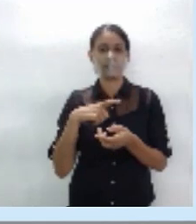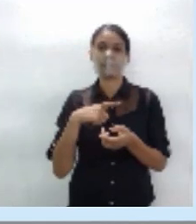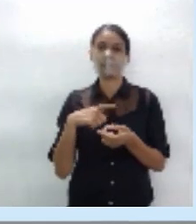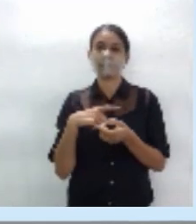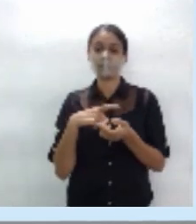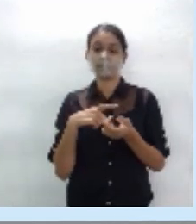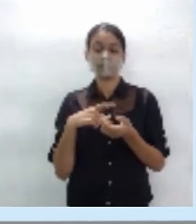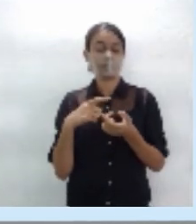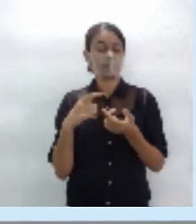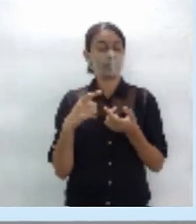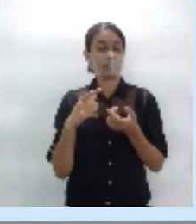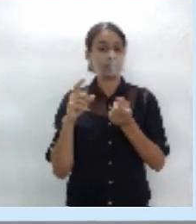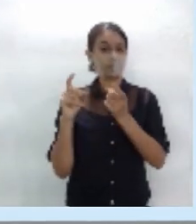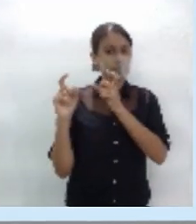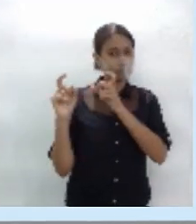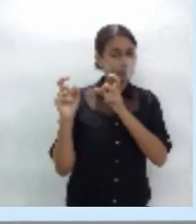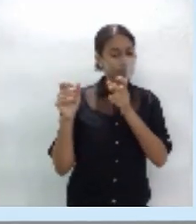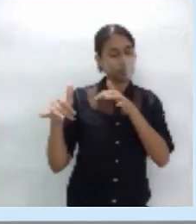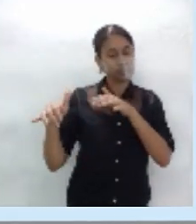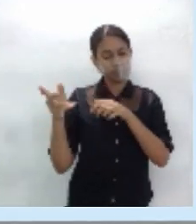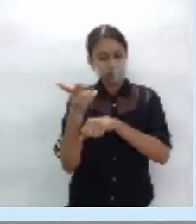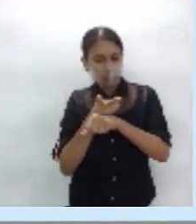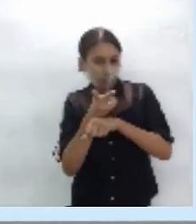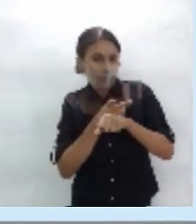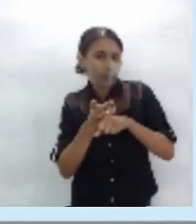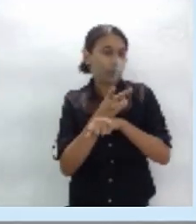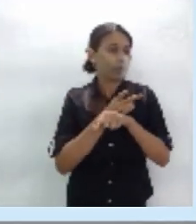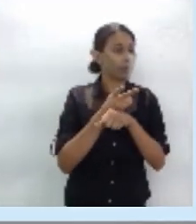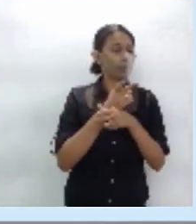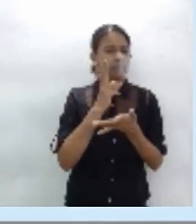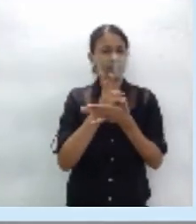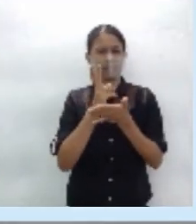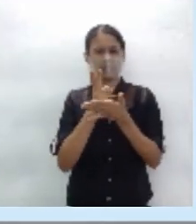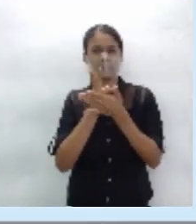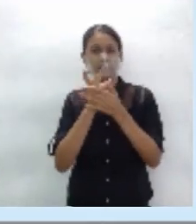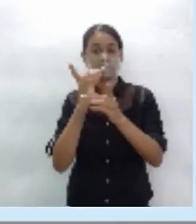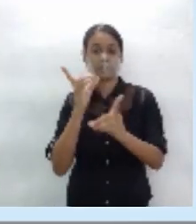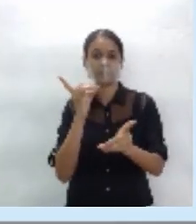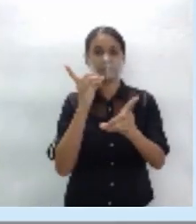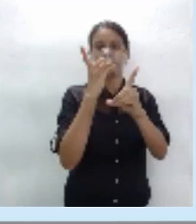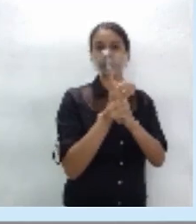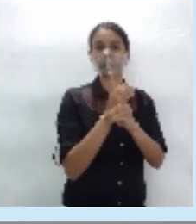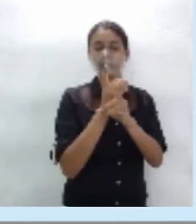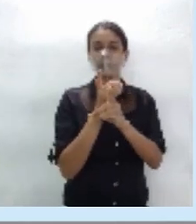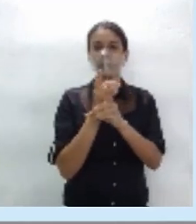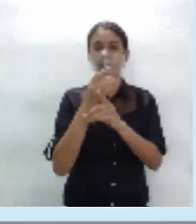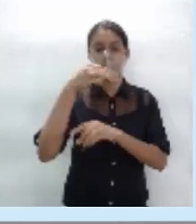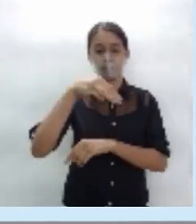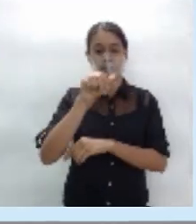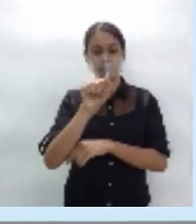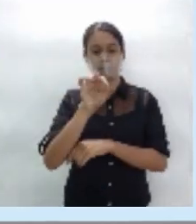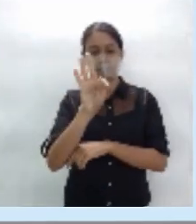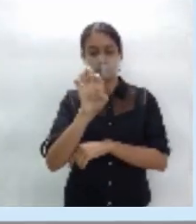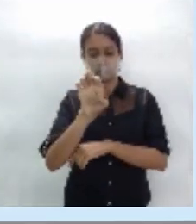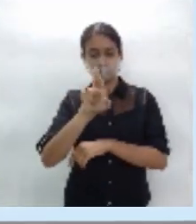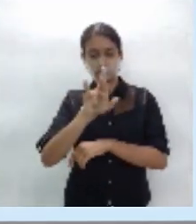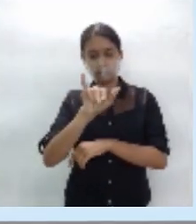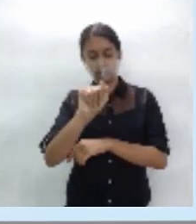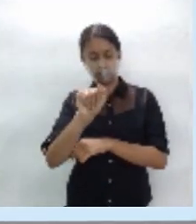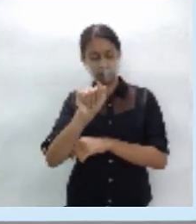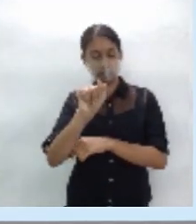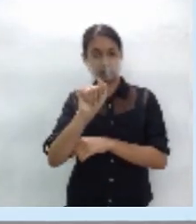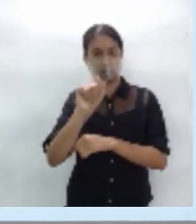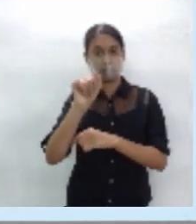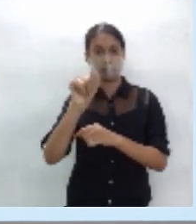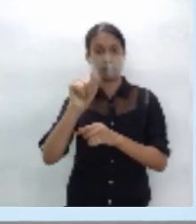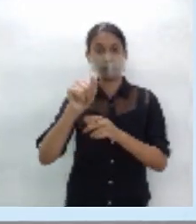esses embates, né, para que pudessem ir sempre atrás de matéria-prima e